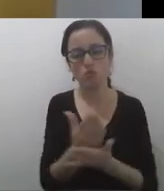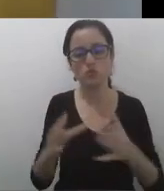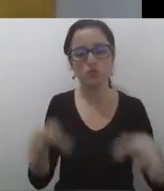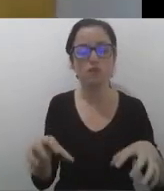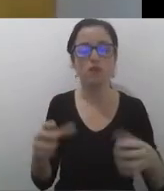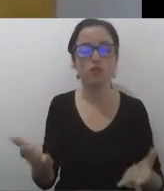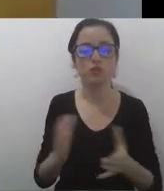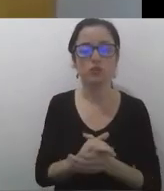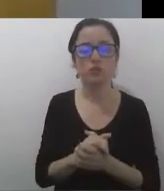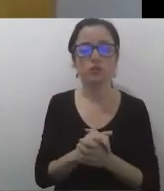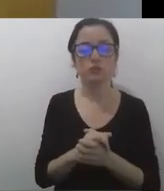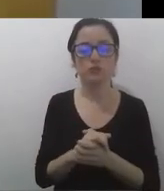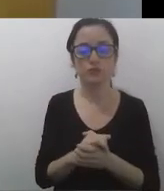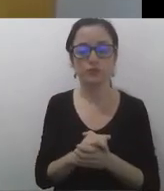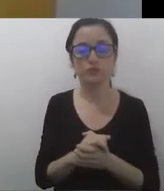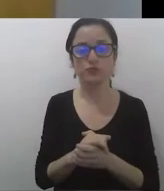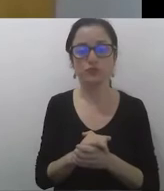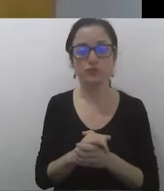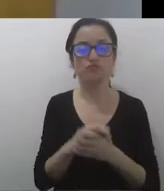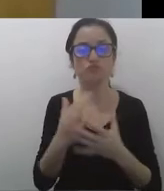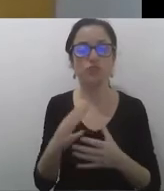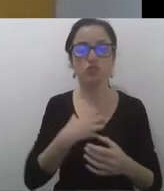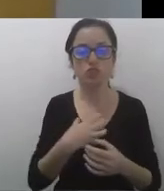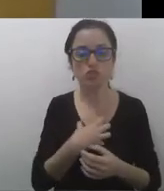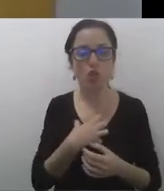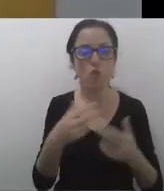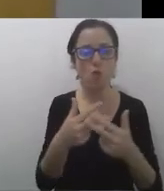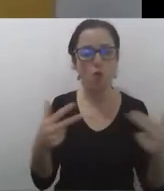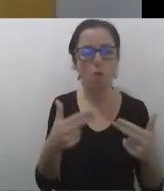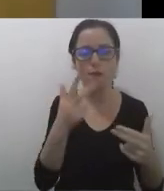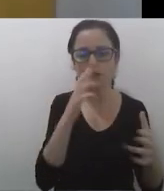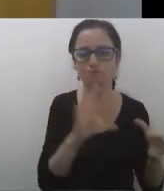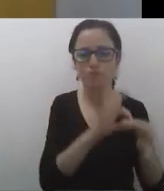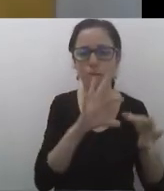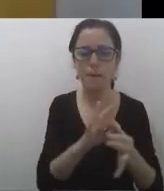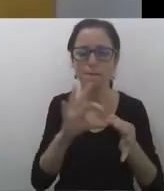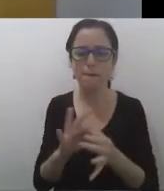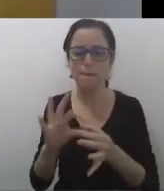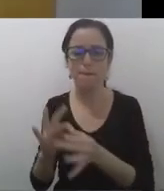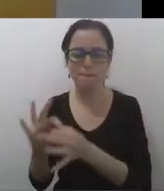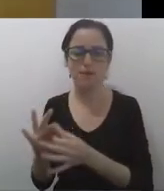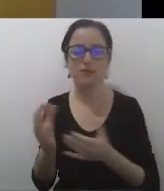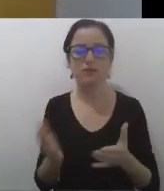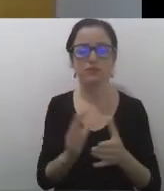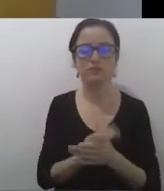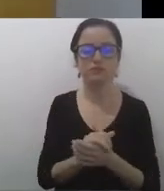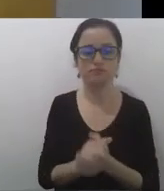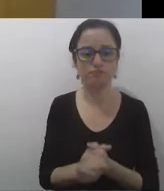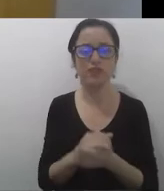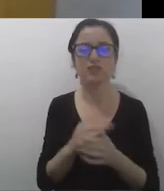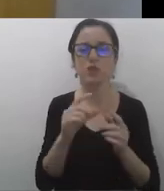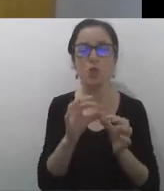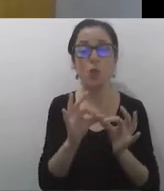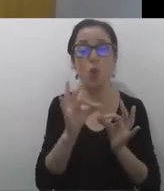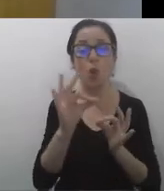vai estabelecer essa separação. A maneira como as coisas foram se imbricando